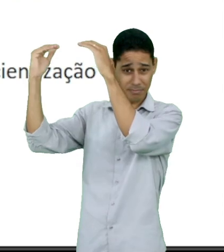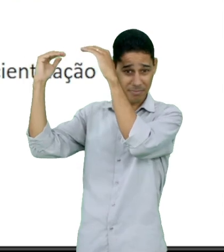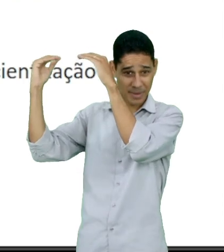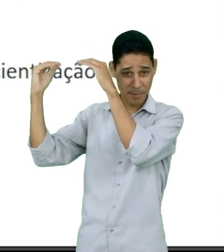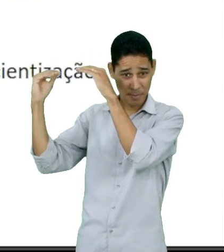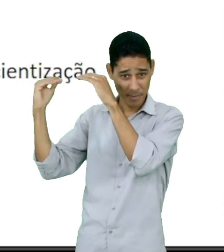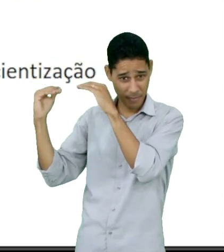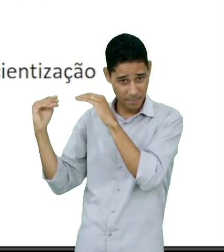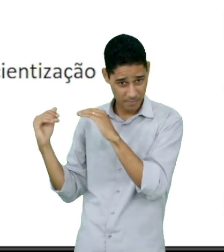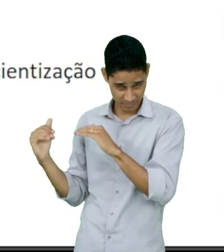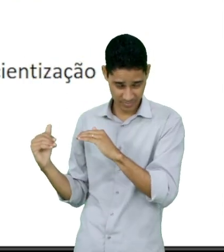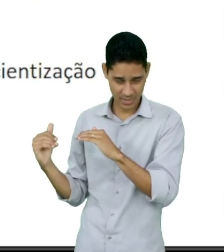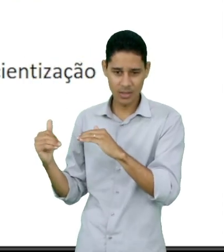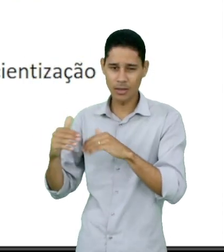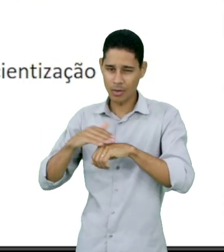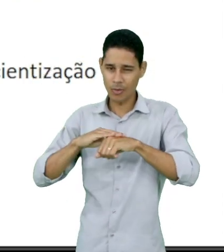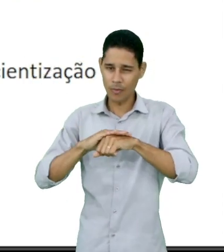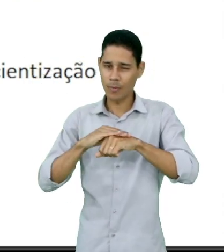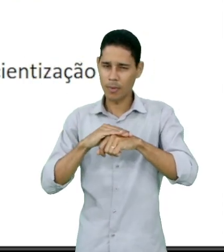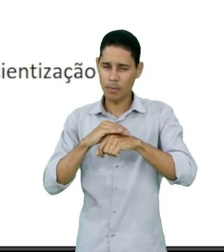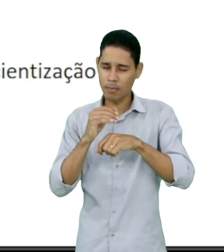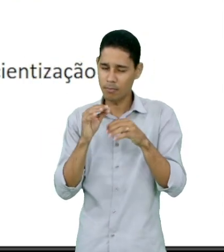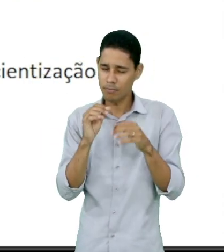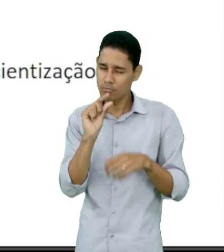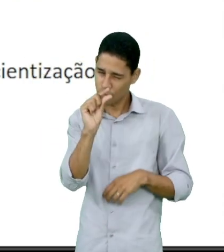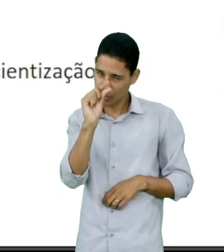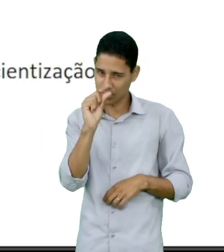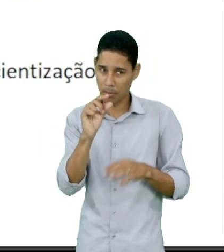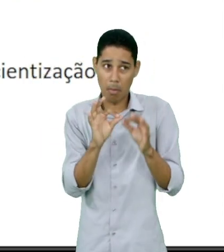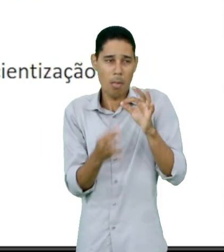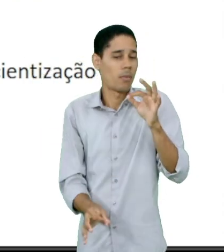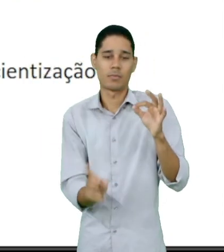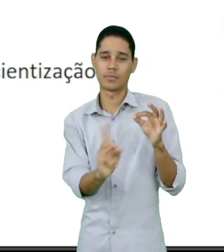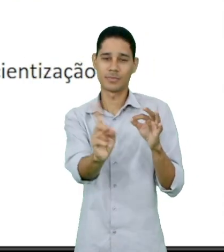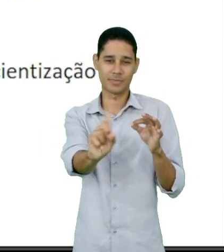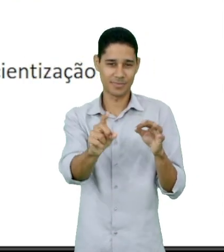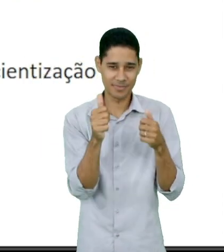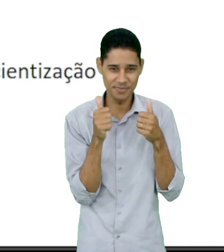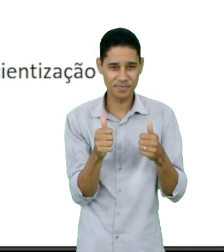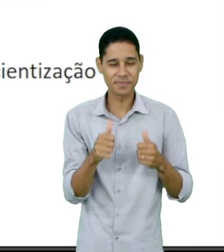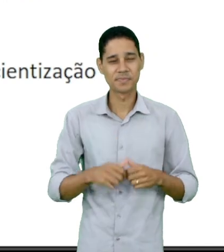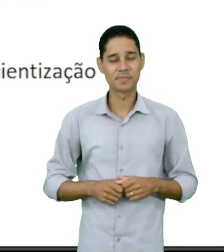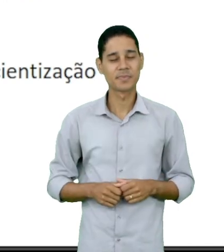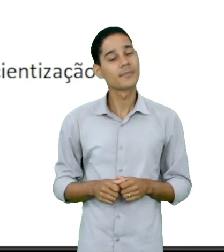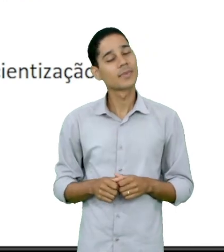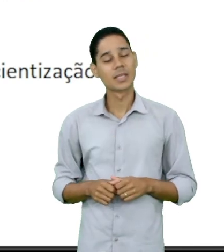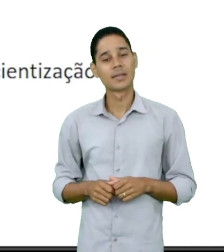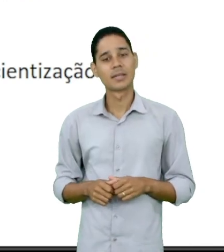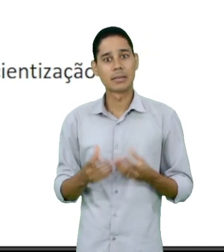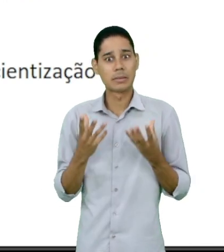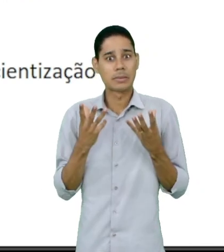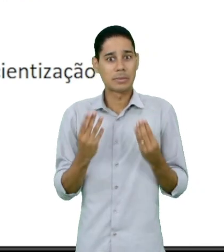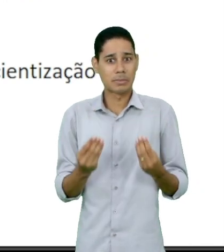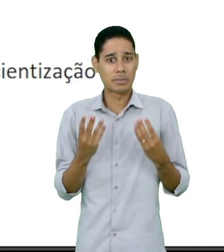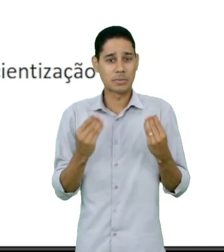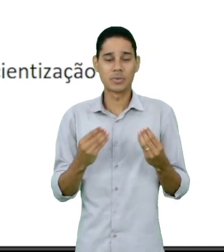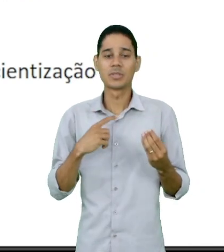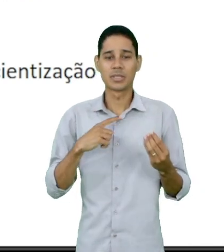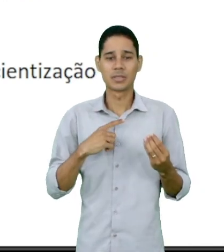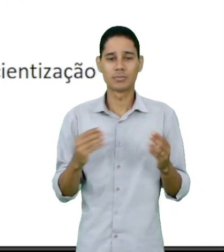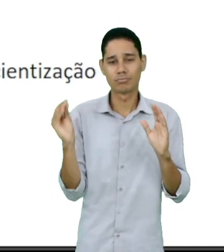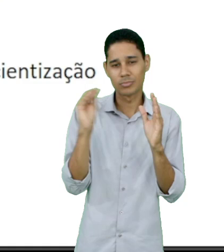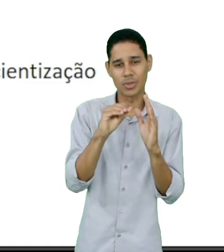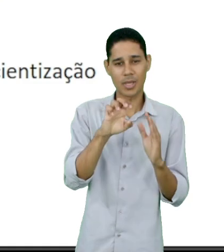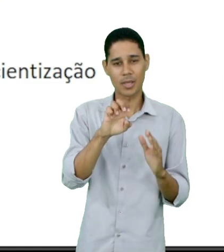pouquinho e para não estender muito a nossa aula aqui, tem muita coisa no e-book também, eu queria